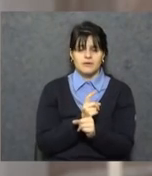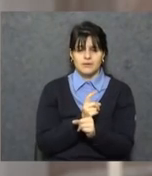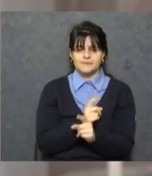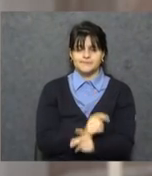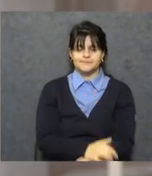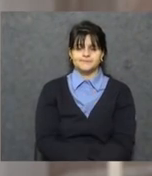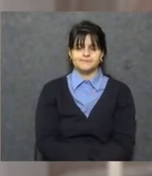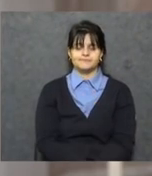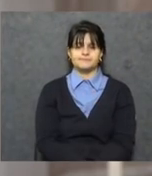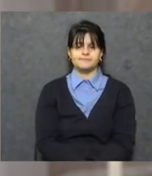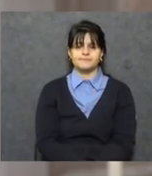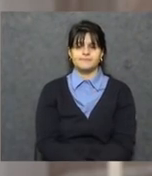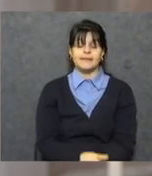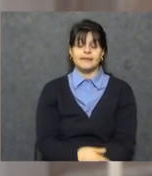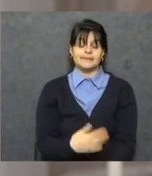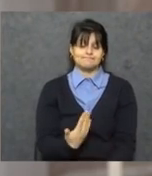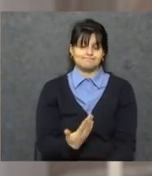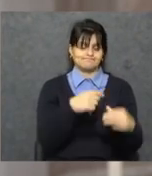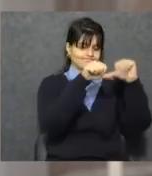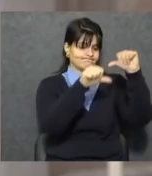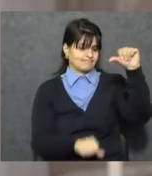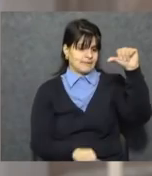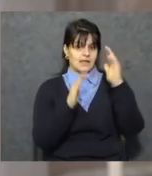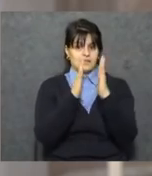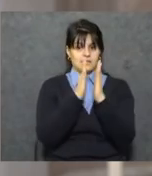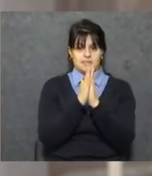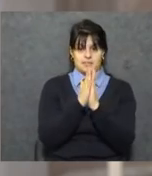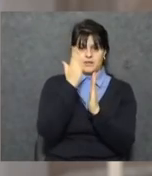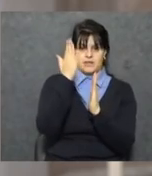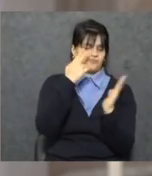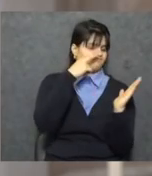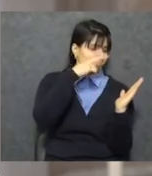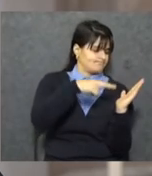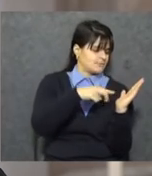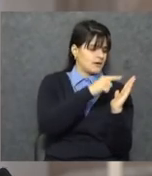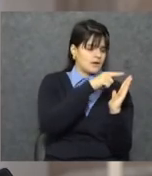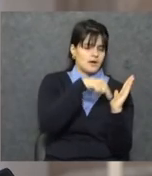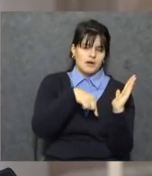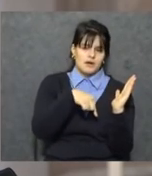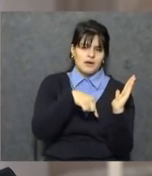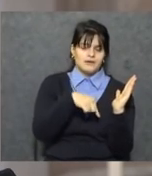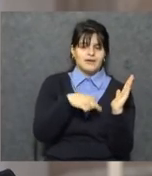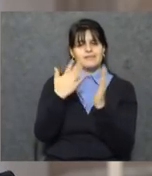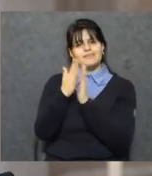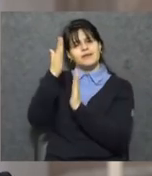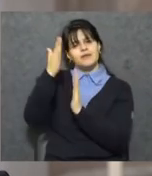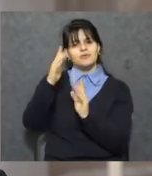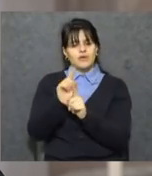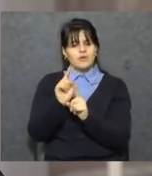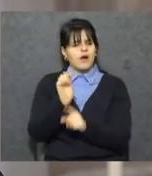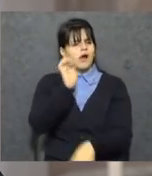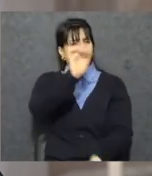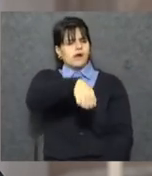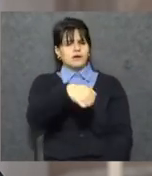E aquilo que a palavra de Deus nos vem dizer é que Deus não fica indiferente a este sofrimento.